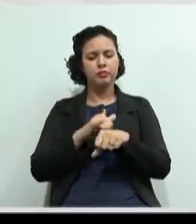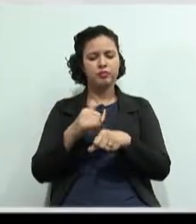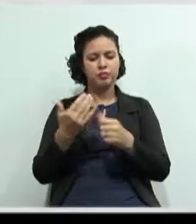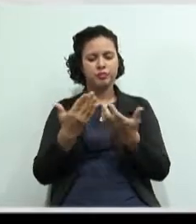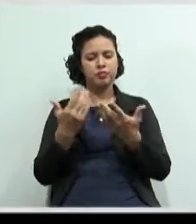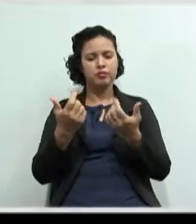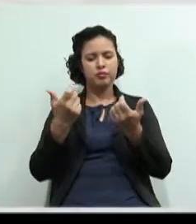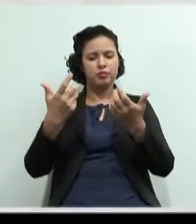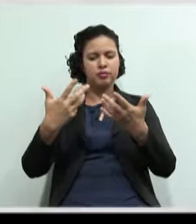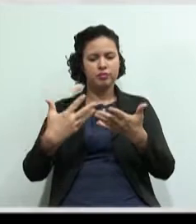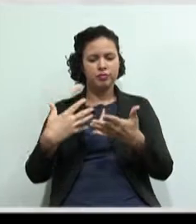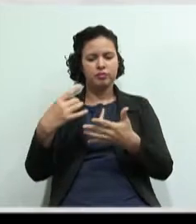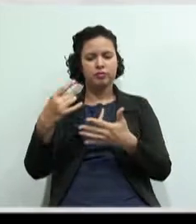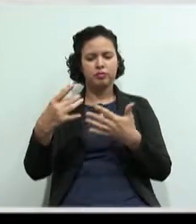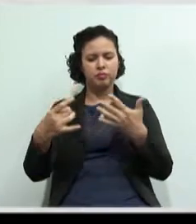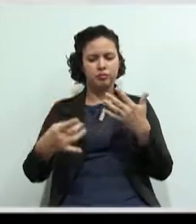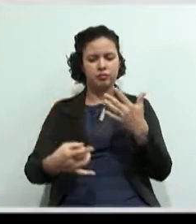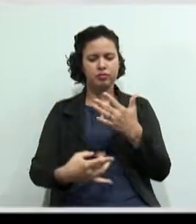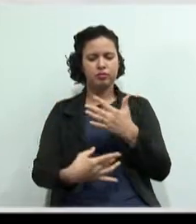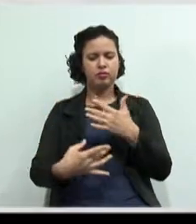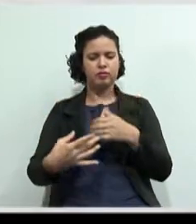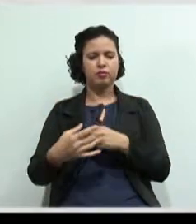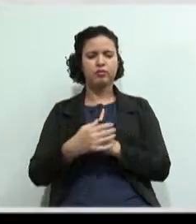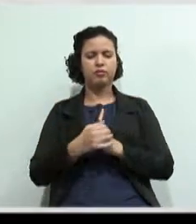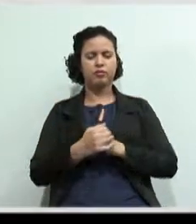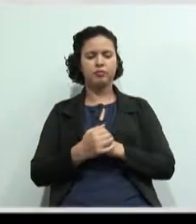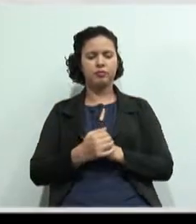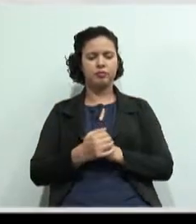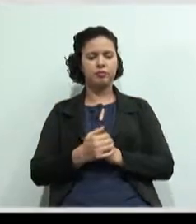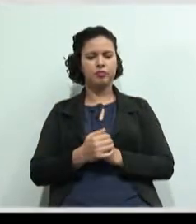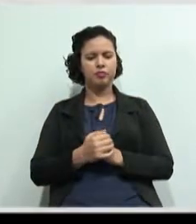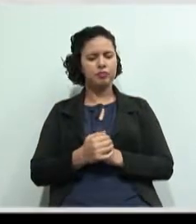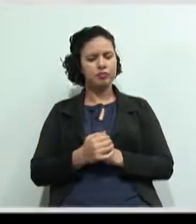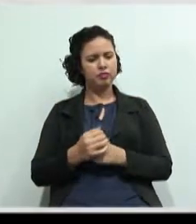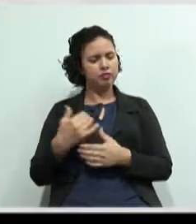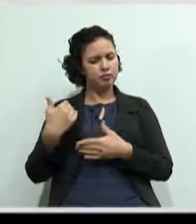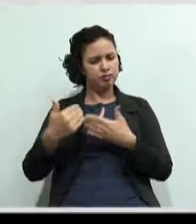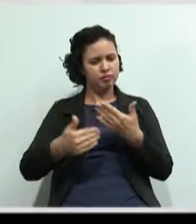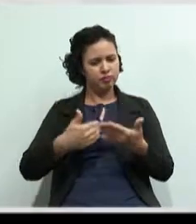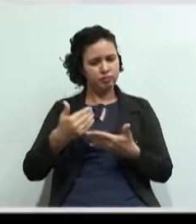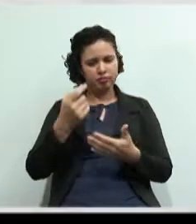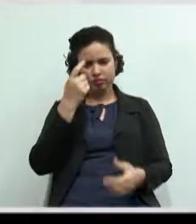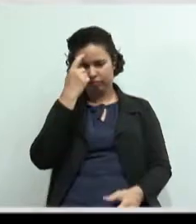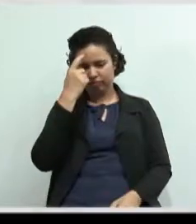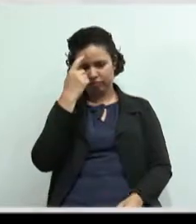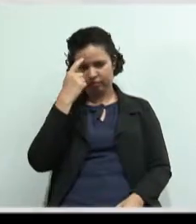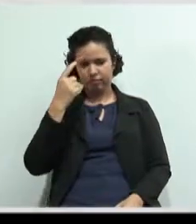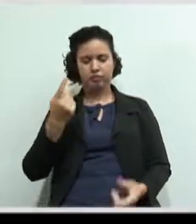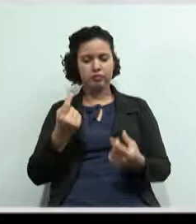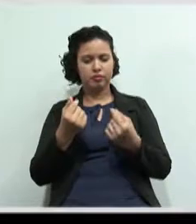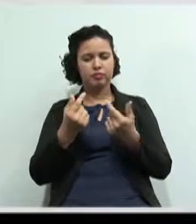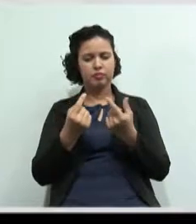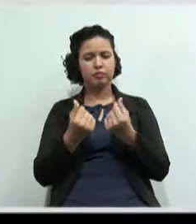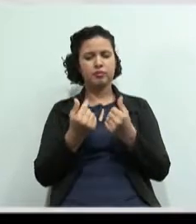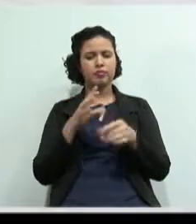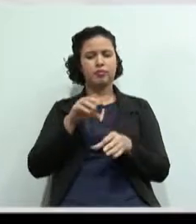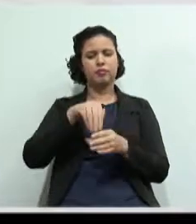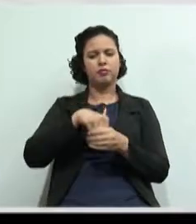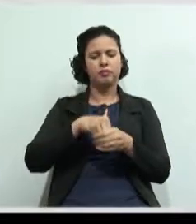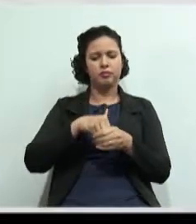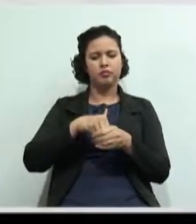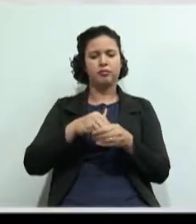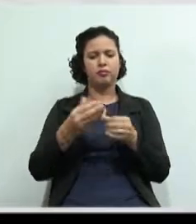deles a partir de agora. Qual é a evolução desse pensamento estratégico na administração, que era o planejamento financeiro básico,